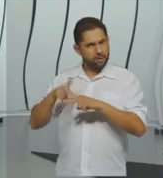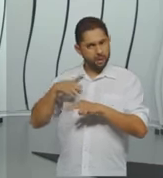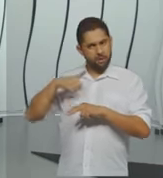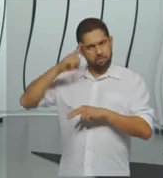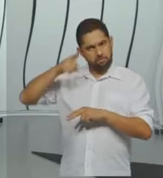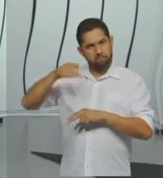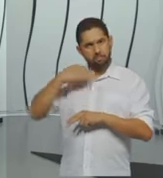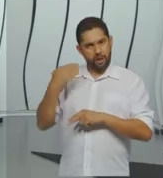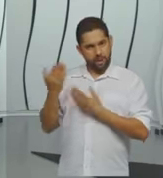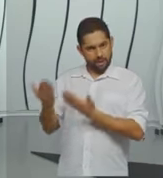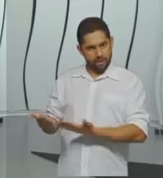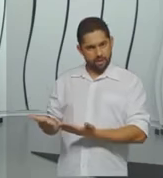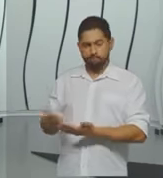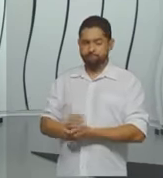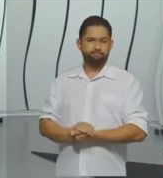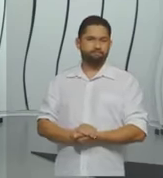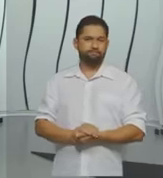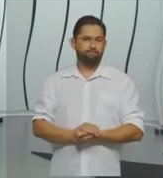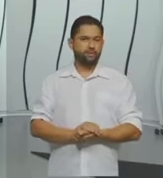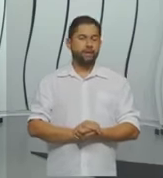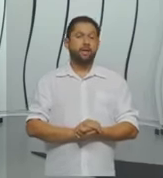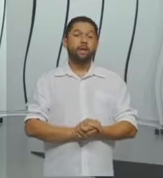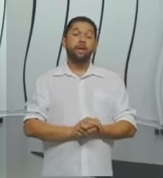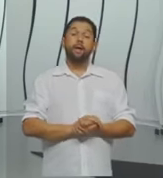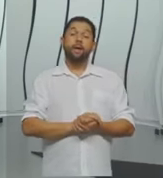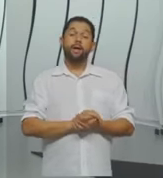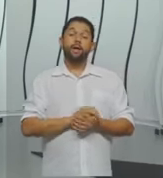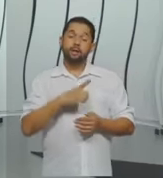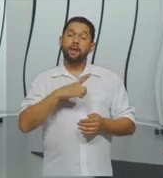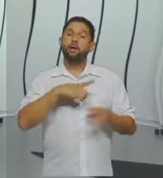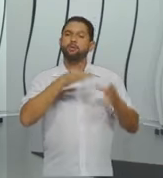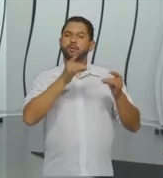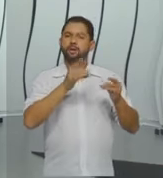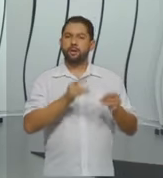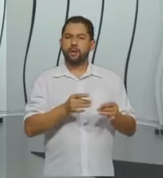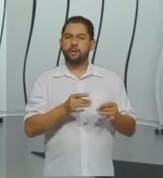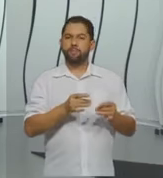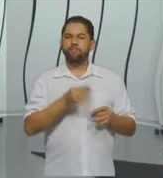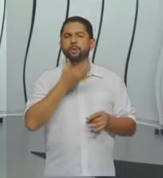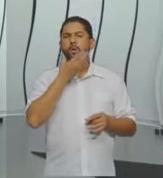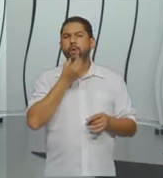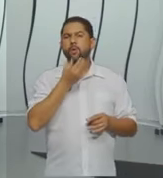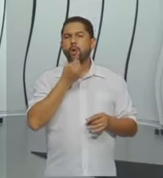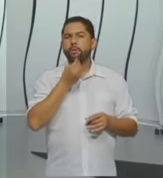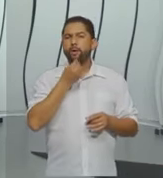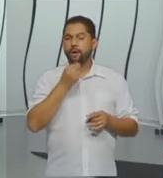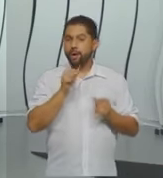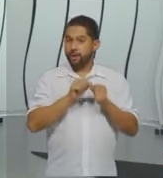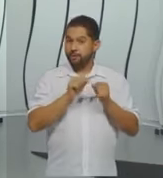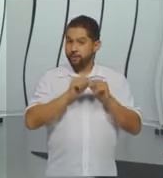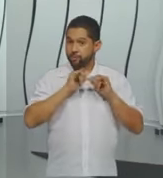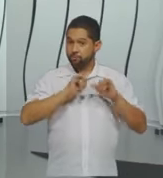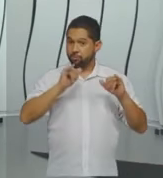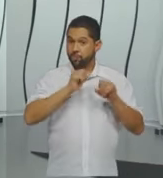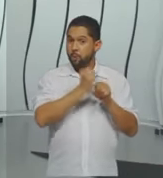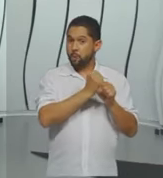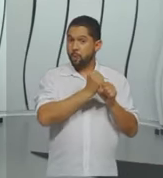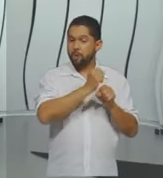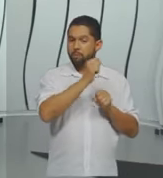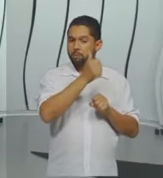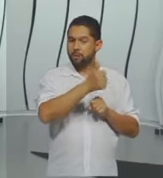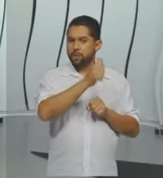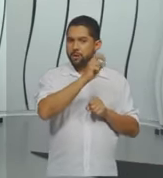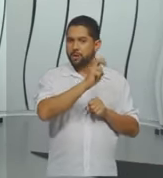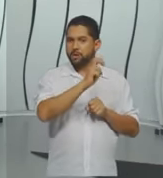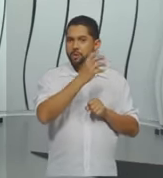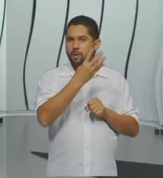foi condenado por um mínimo detalhe. O Copérnico, como eu disse para vocês, ele publicou esta obra em 1543